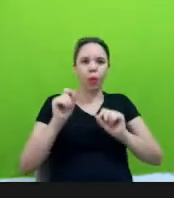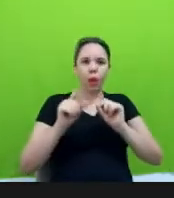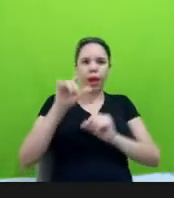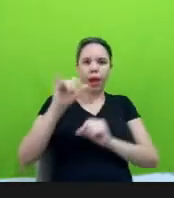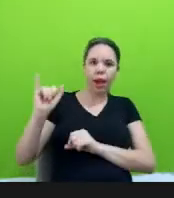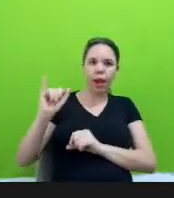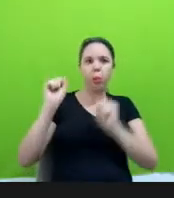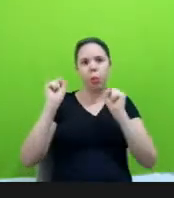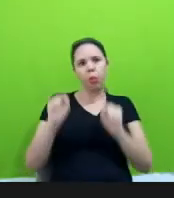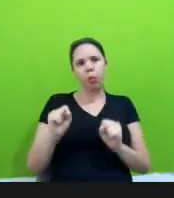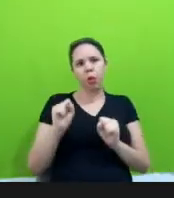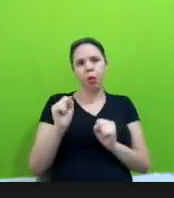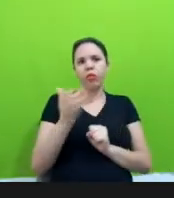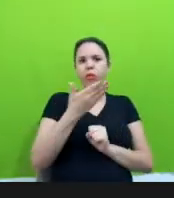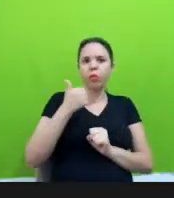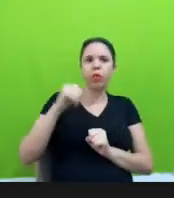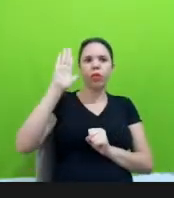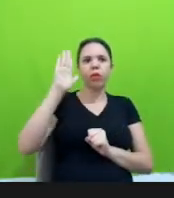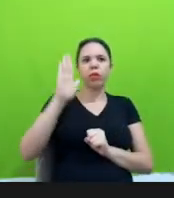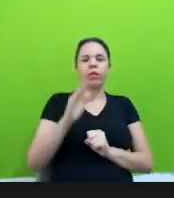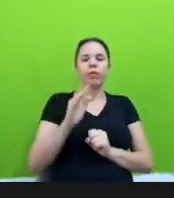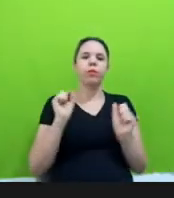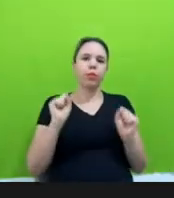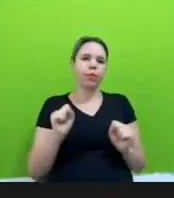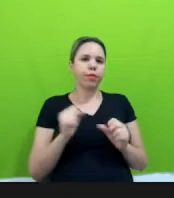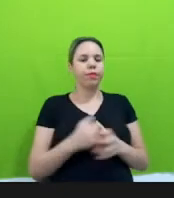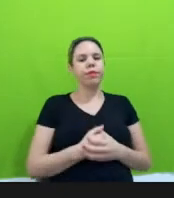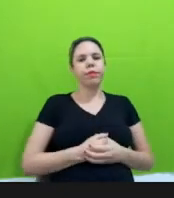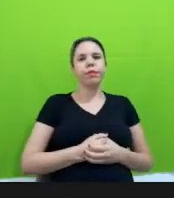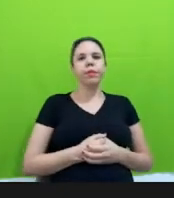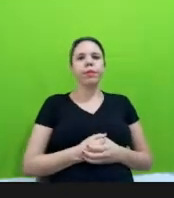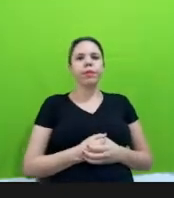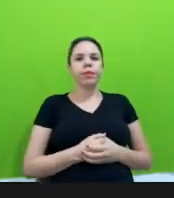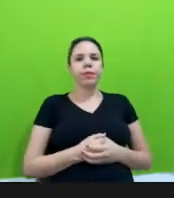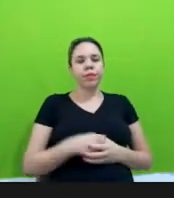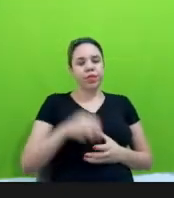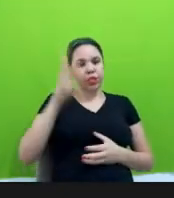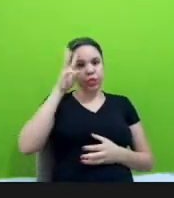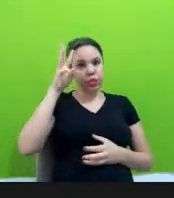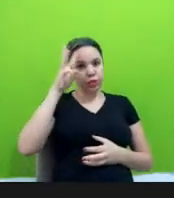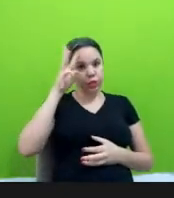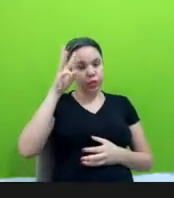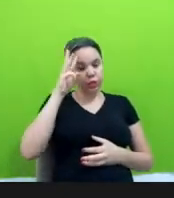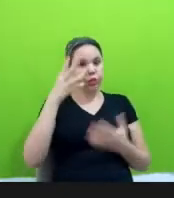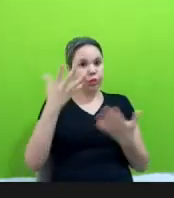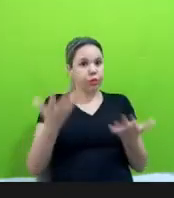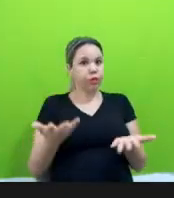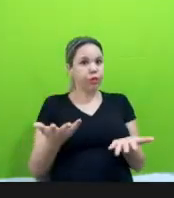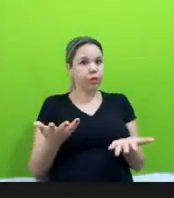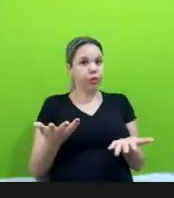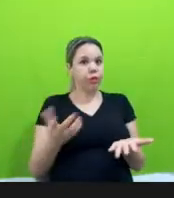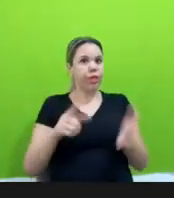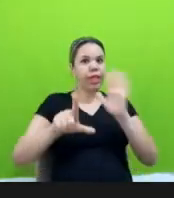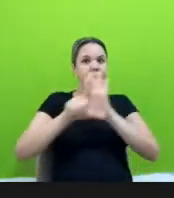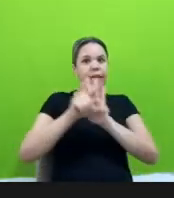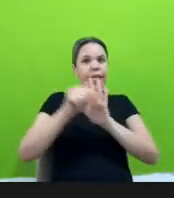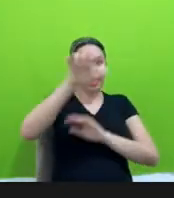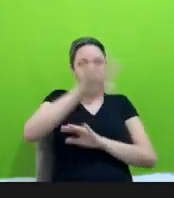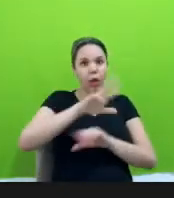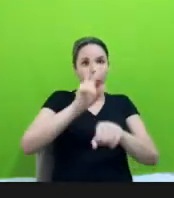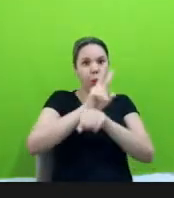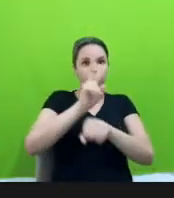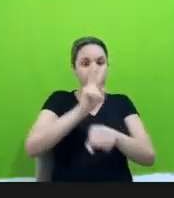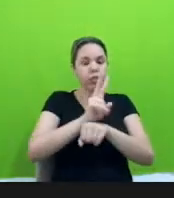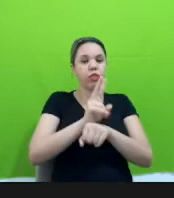melhorar, né? Porque sempre dá para ser melhor. Nesta terça-feira em particular, a gente vai falar de Lei Geral de Proteção de